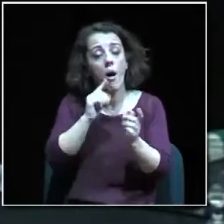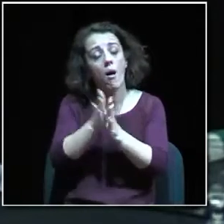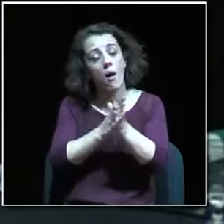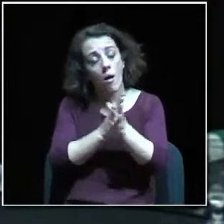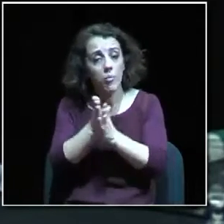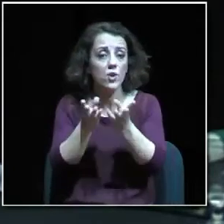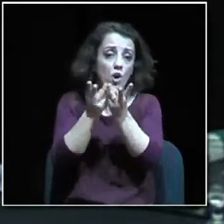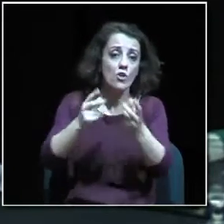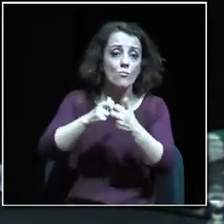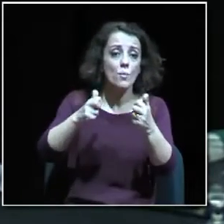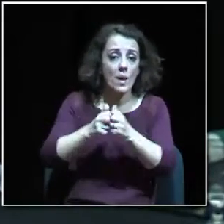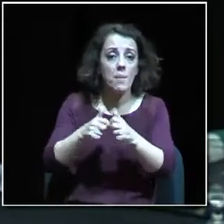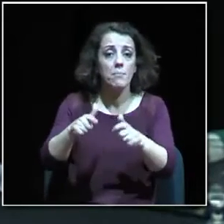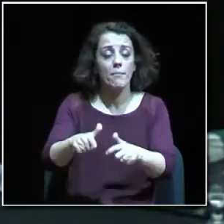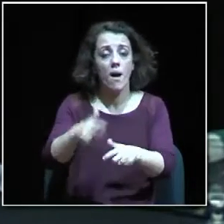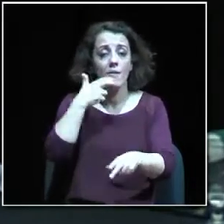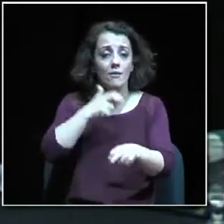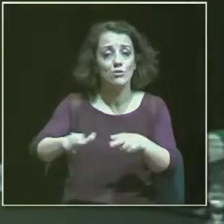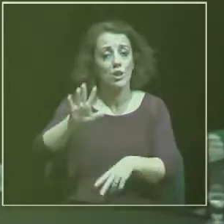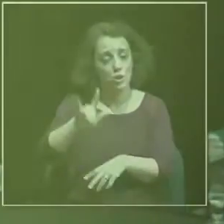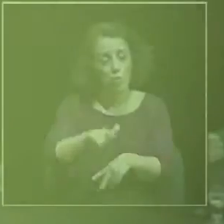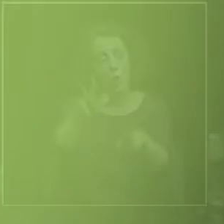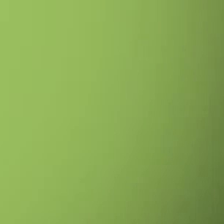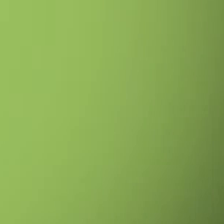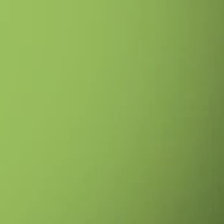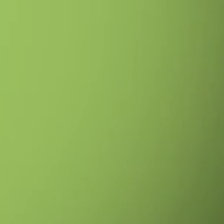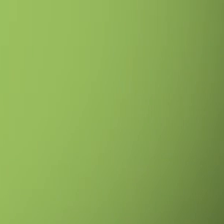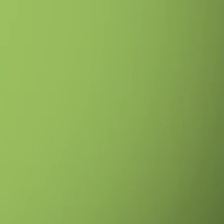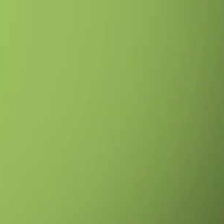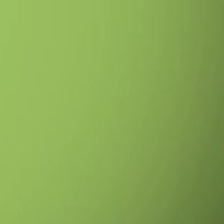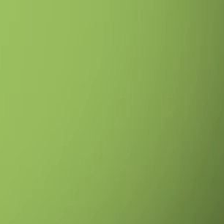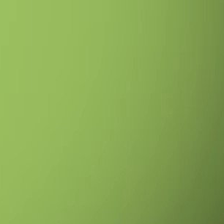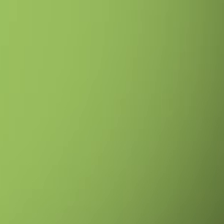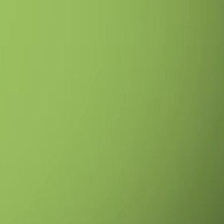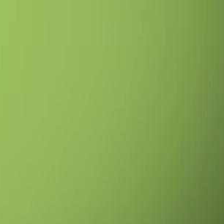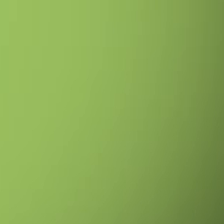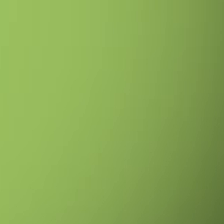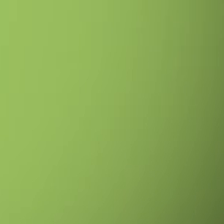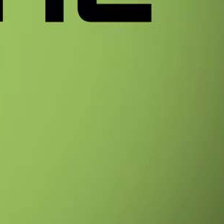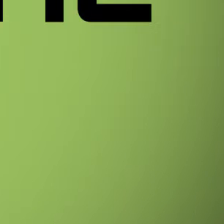Lisboa. E voltaremos a este assunto. Obrigada. Muito obrigada, Sra. Deputada.